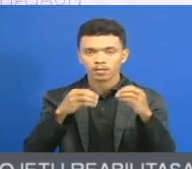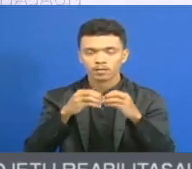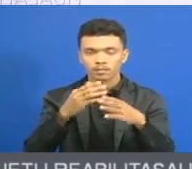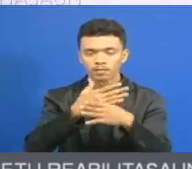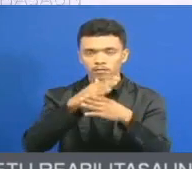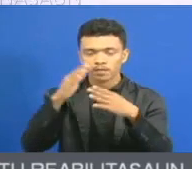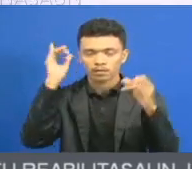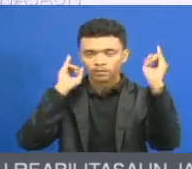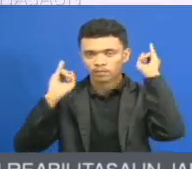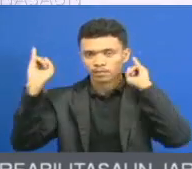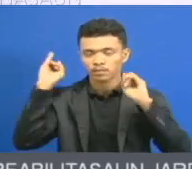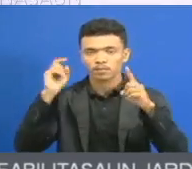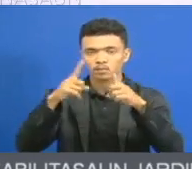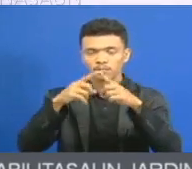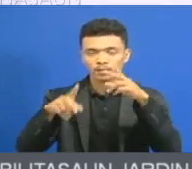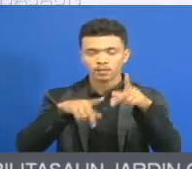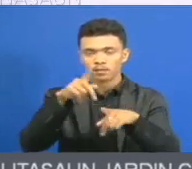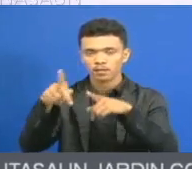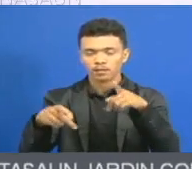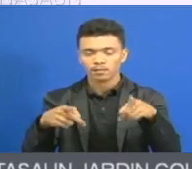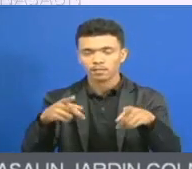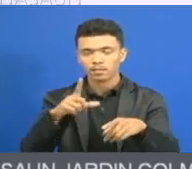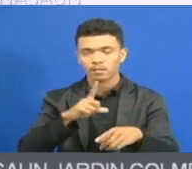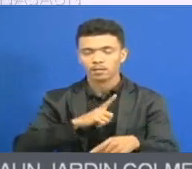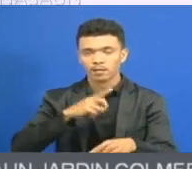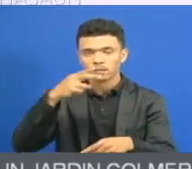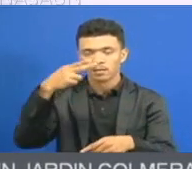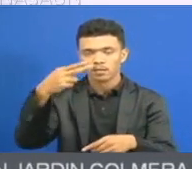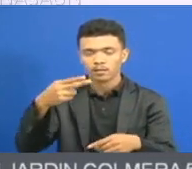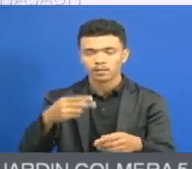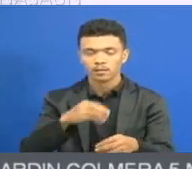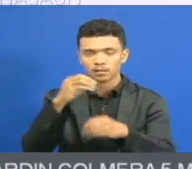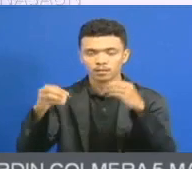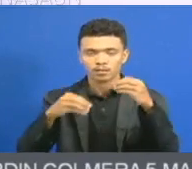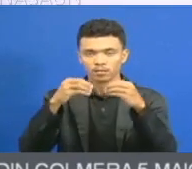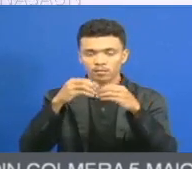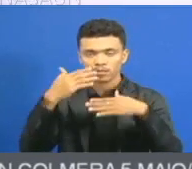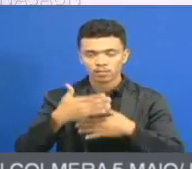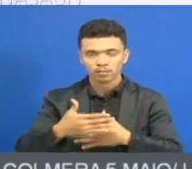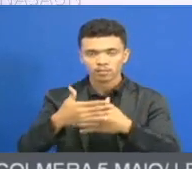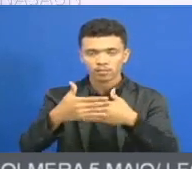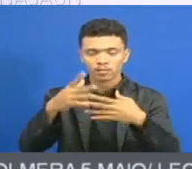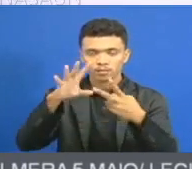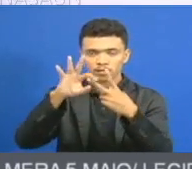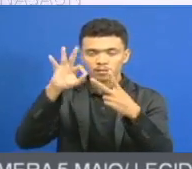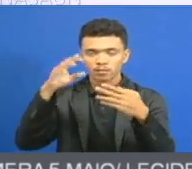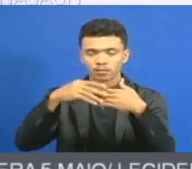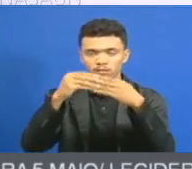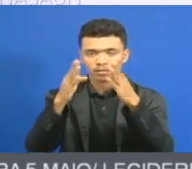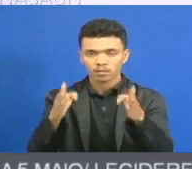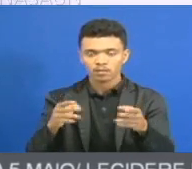sira comunidade suku Lahane konaba processo eleição liderança comunitária